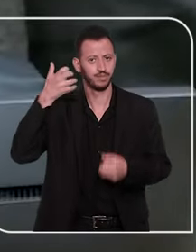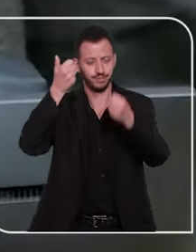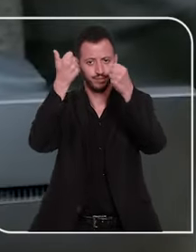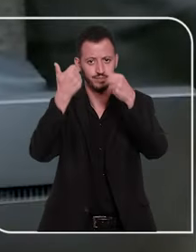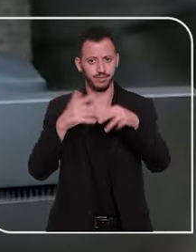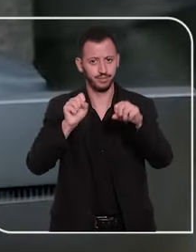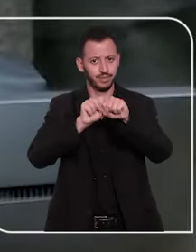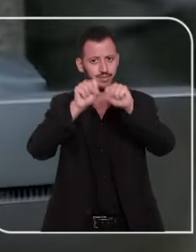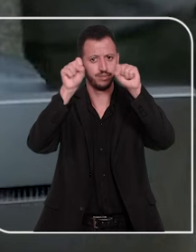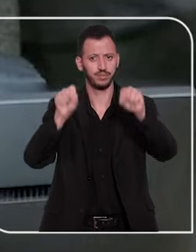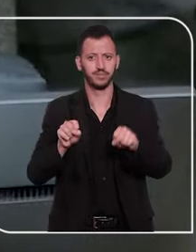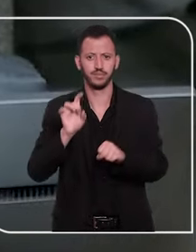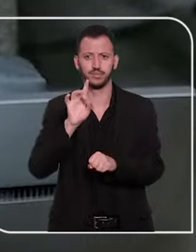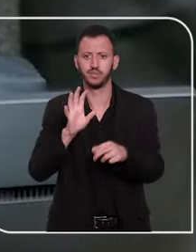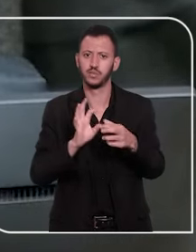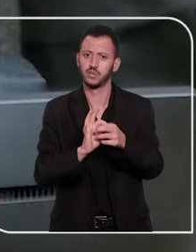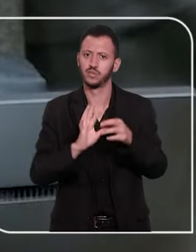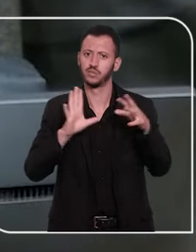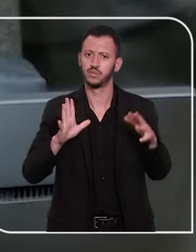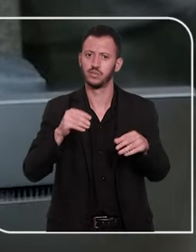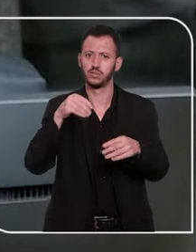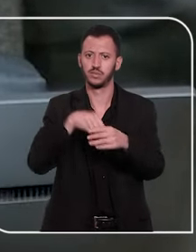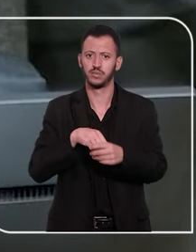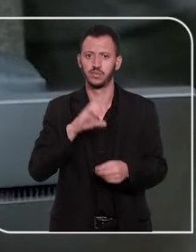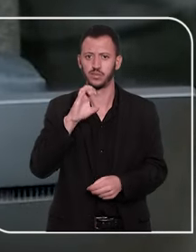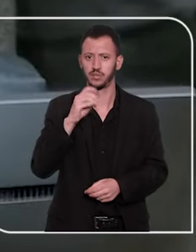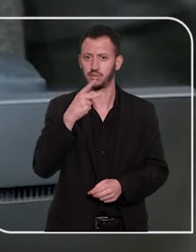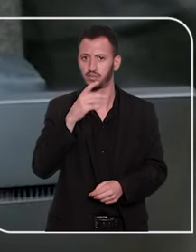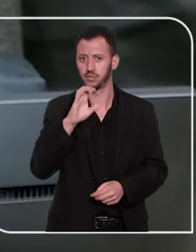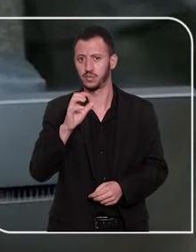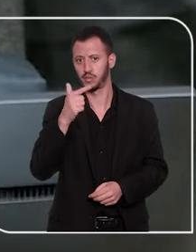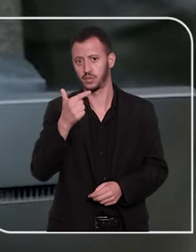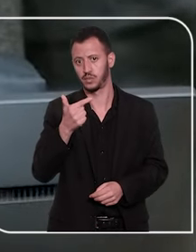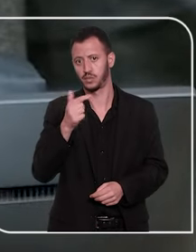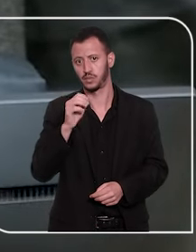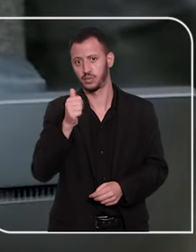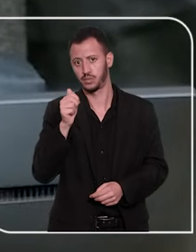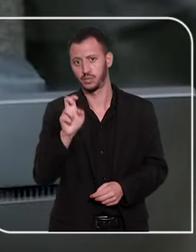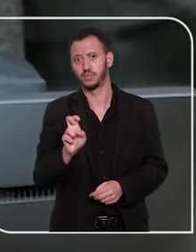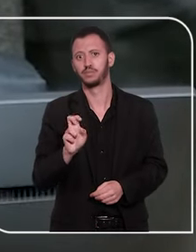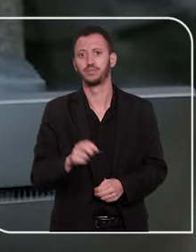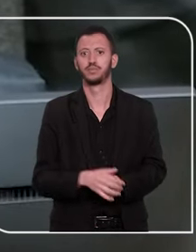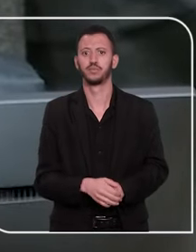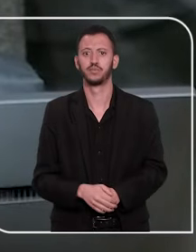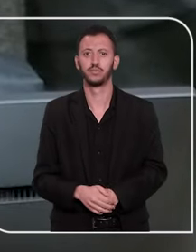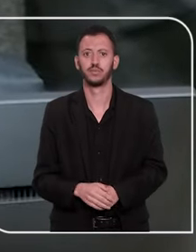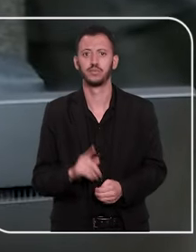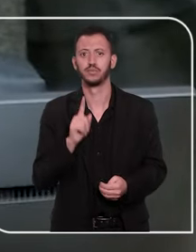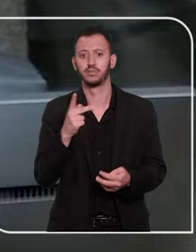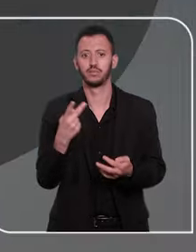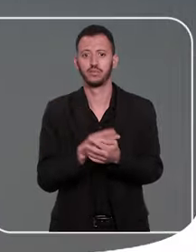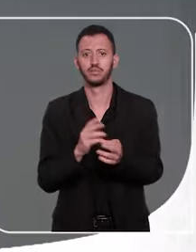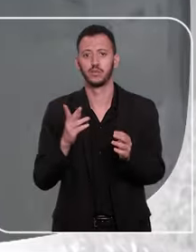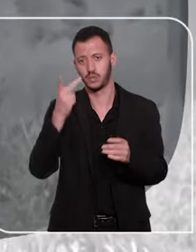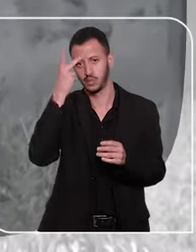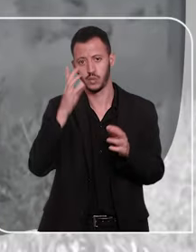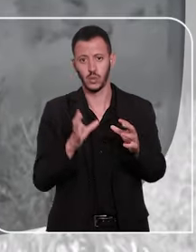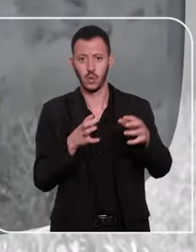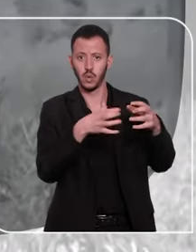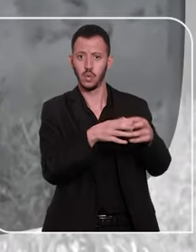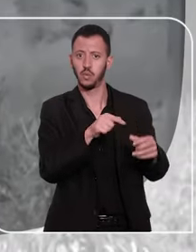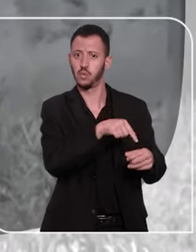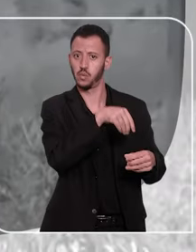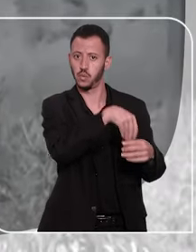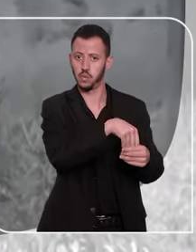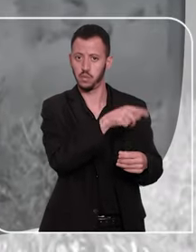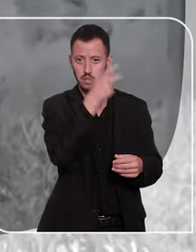relator explicou que este sistema só é permitido pelo CPC 15 em duas hipóteses quando a parte